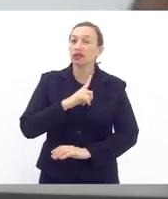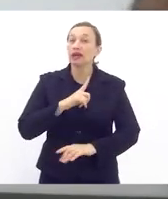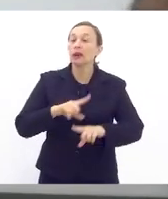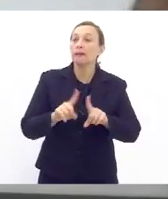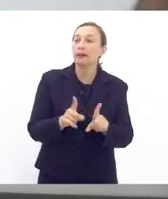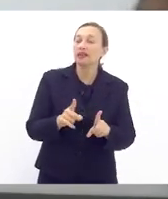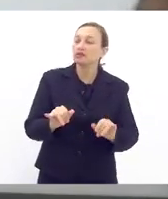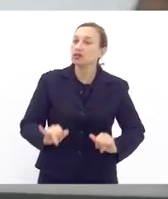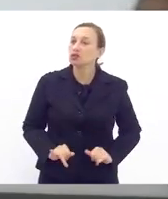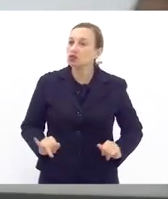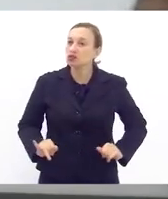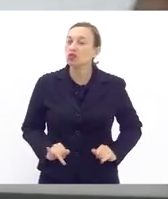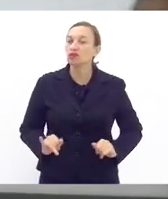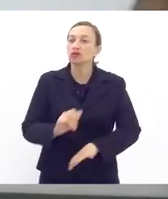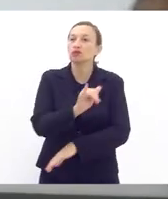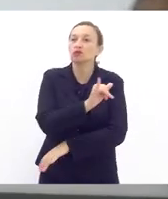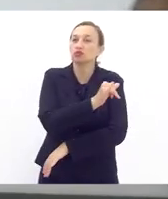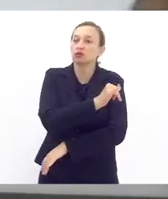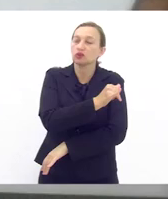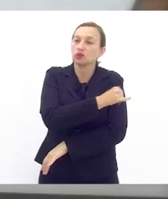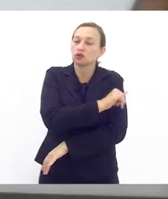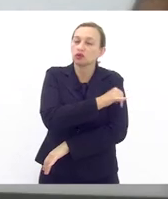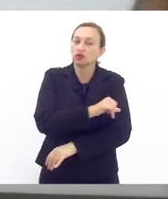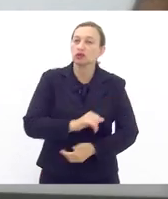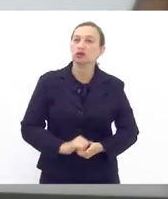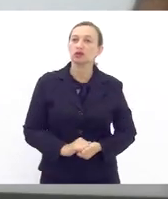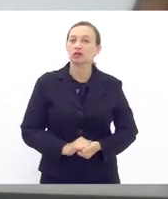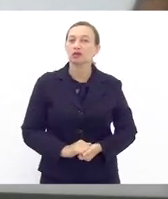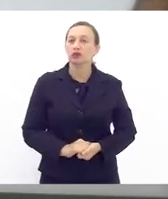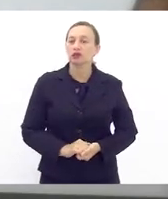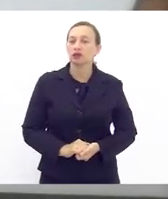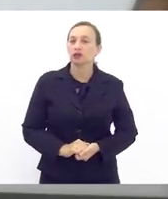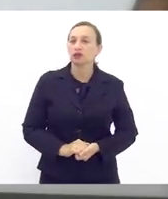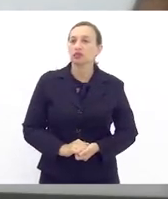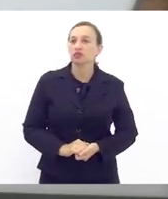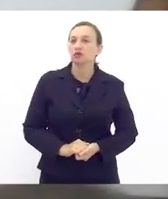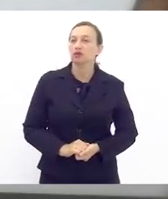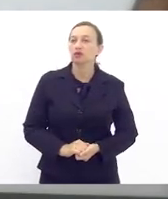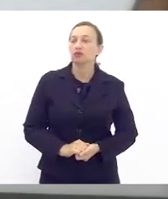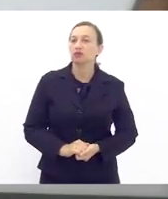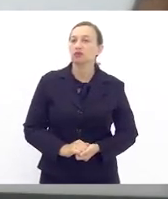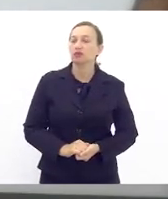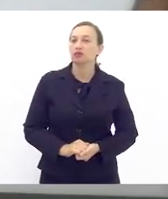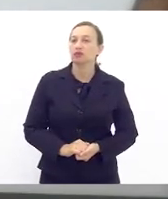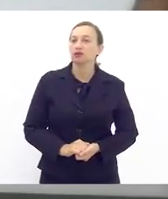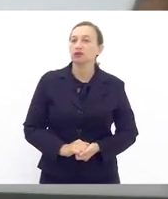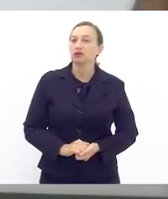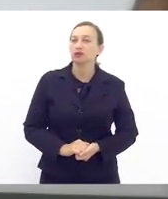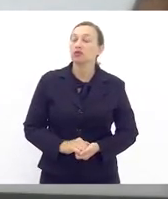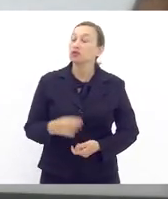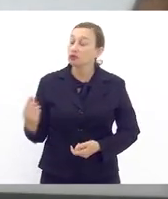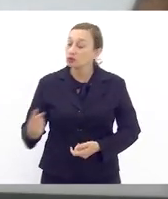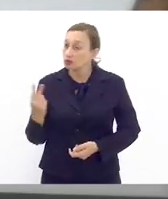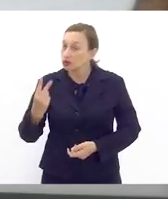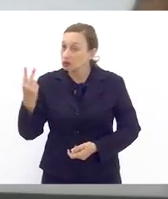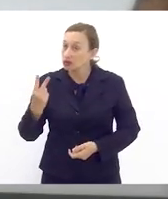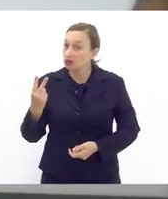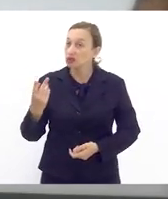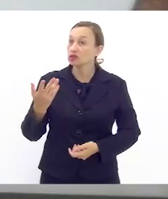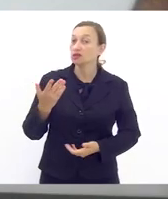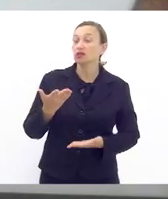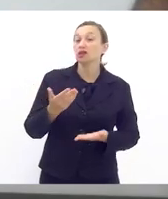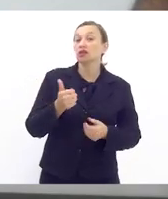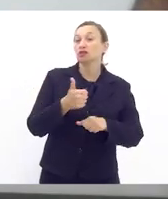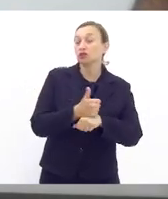a gente ainda sofre muito no Rio de Janeiro é sobre a questão da valorização desses